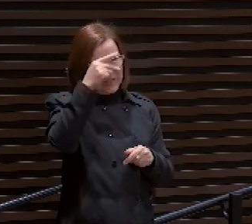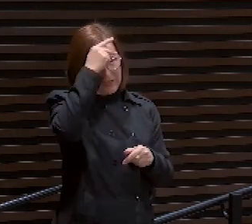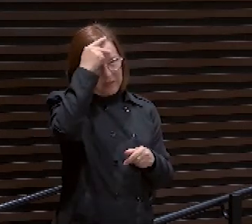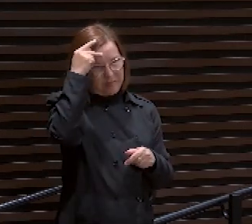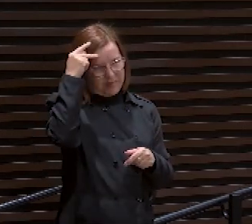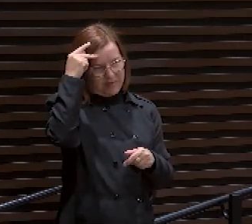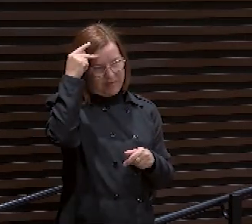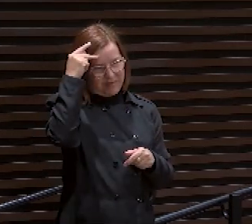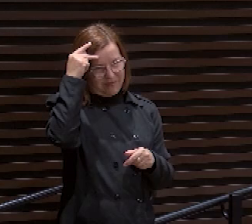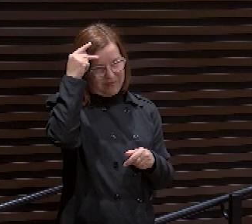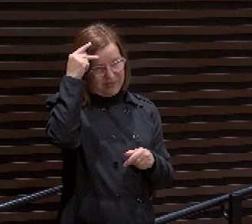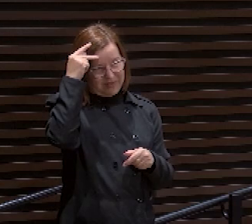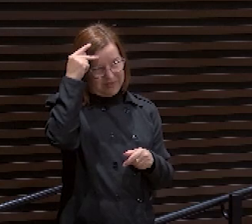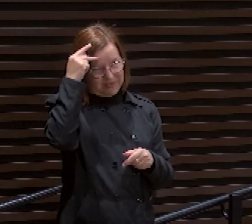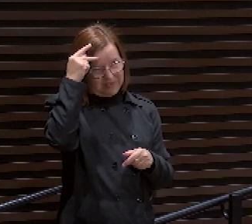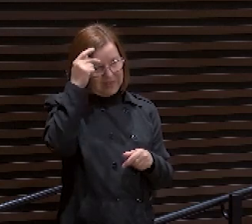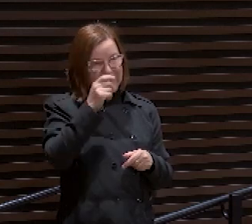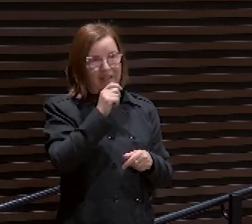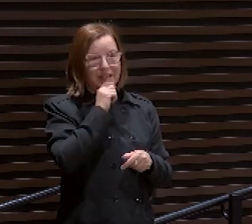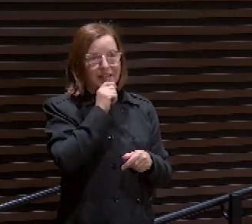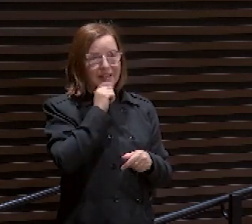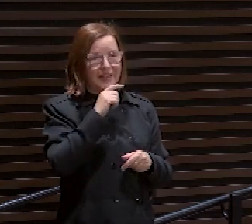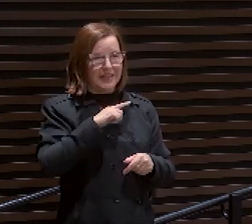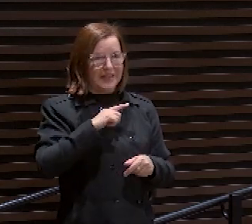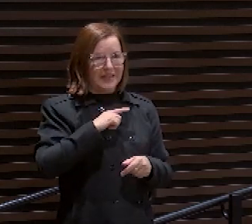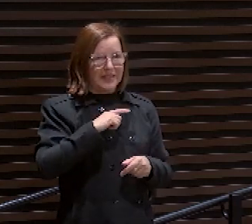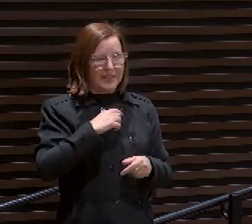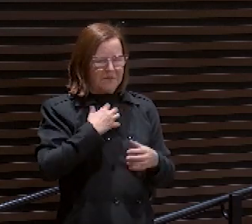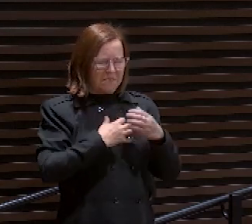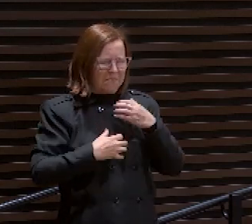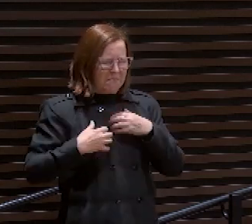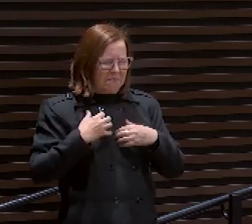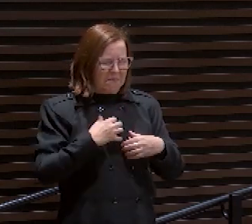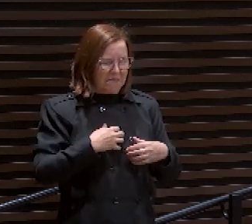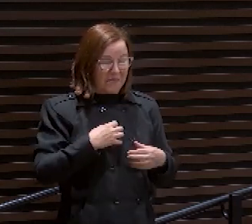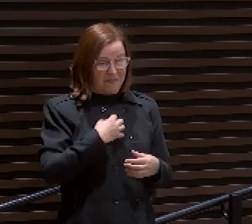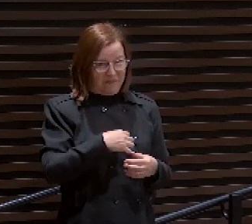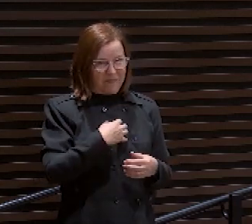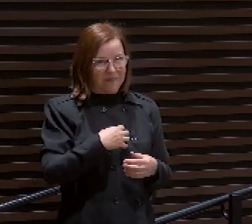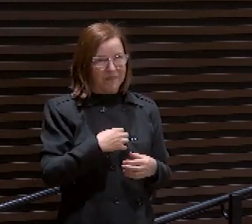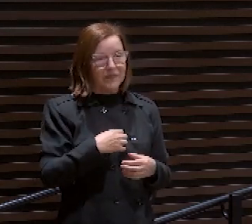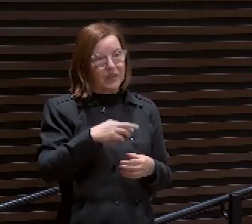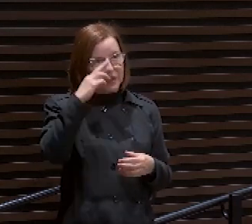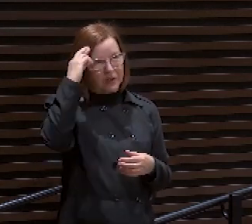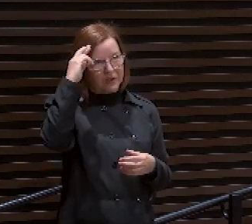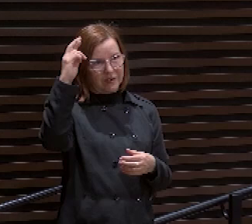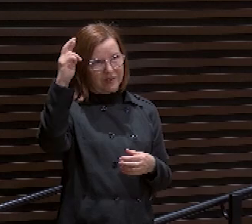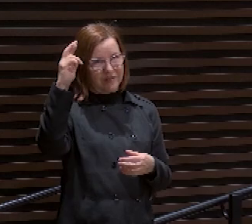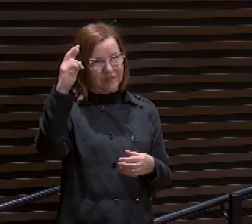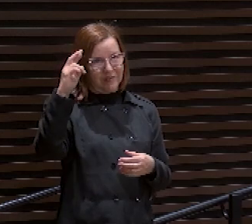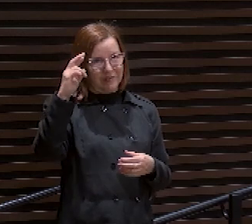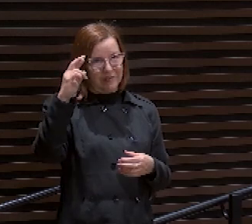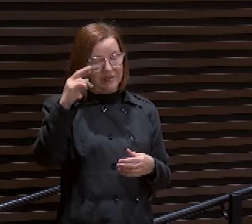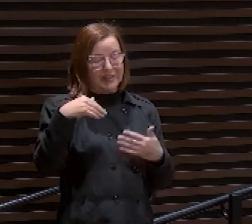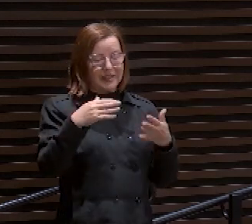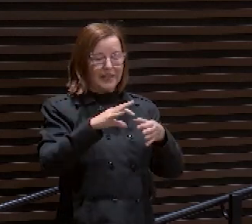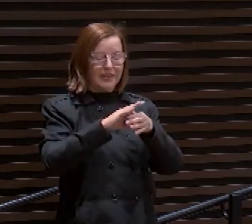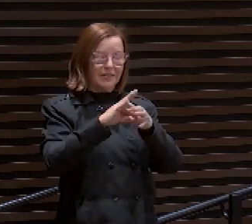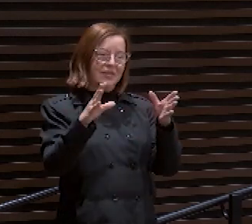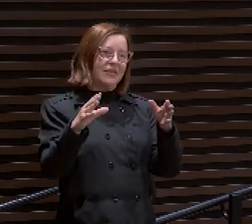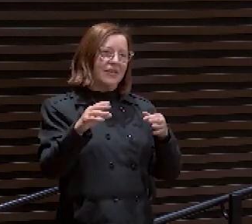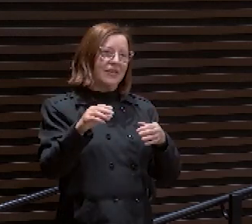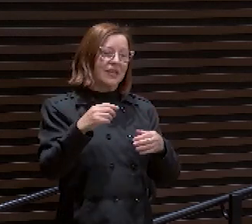para trás, ficou rancor, ficou ódio, ficou coisa mal resolvida. Que o Senhor trate e traga libertação, eu creio, em nome de